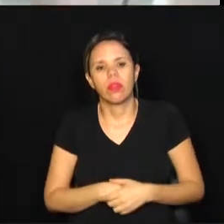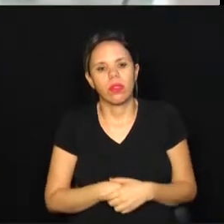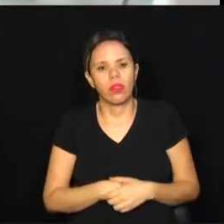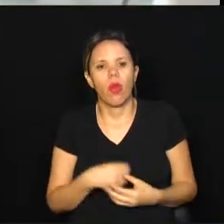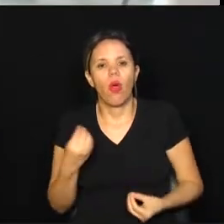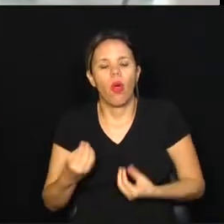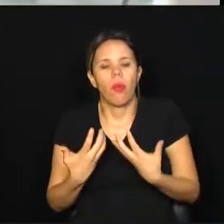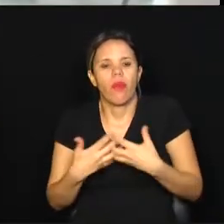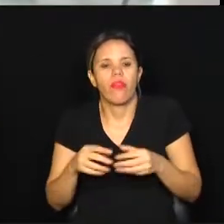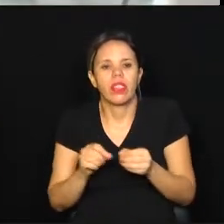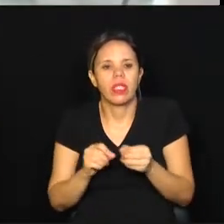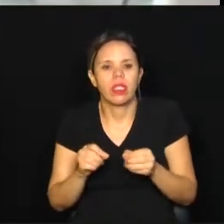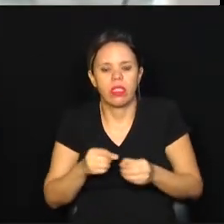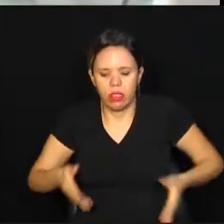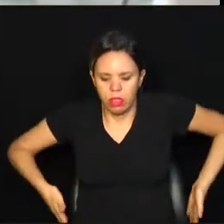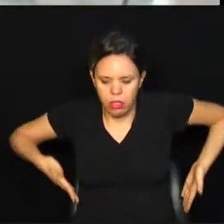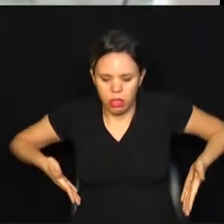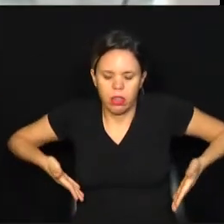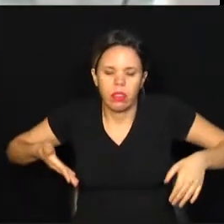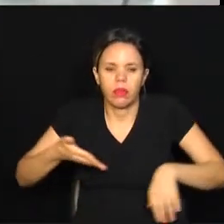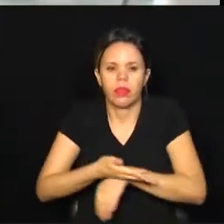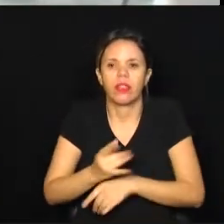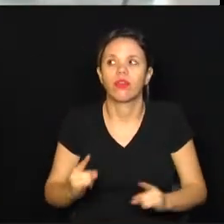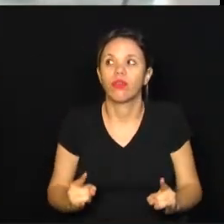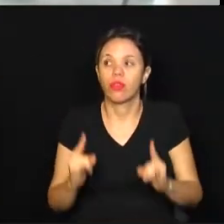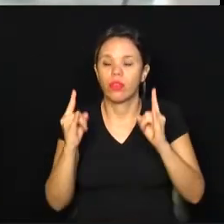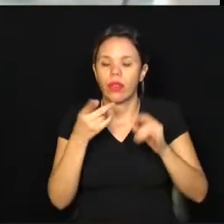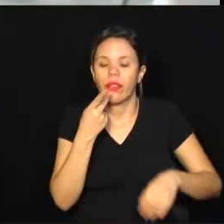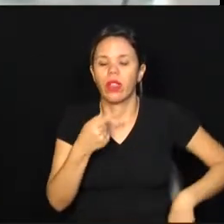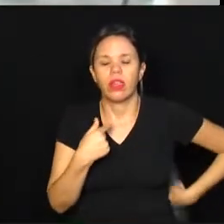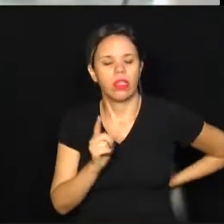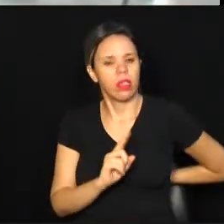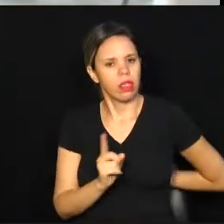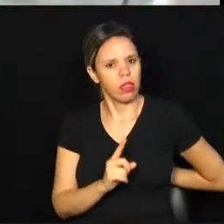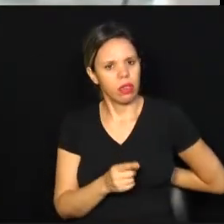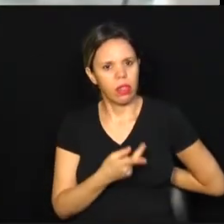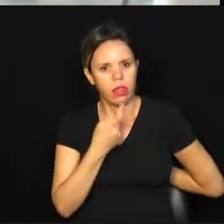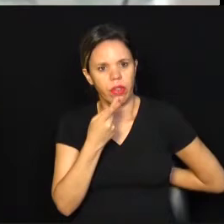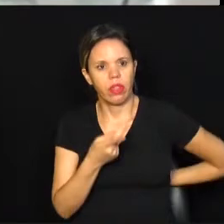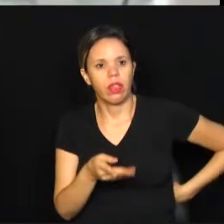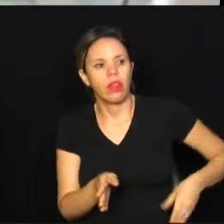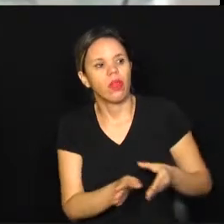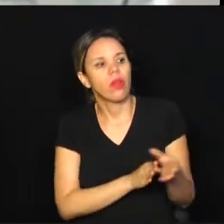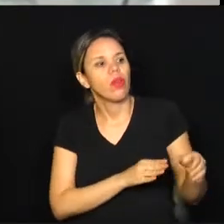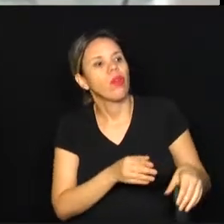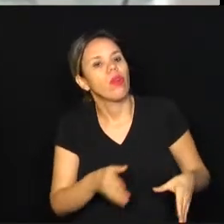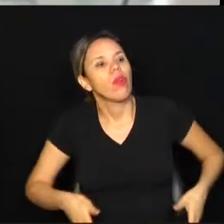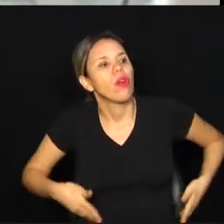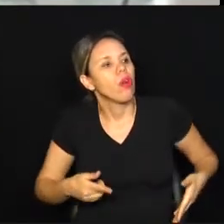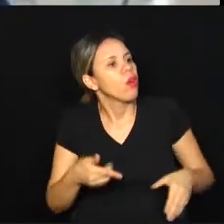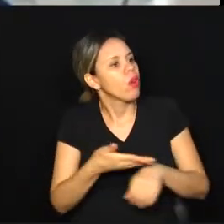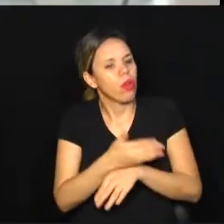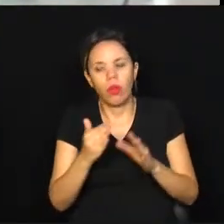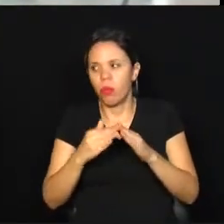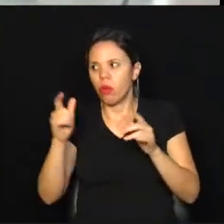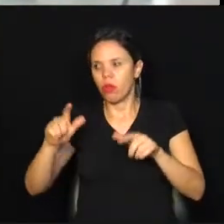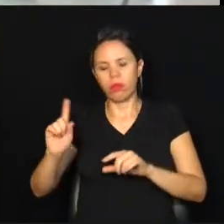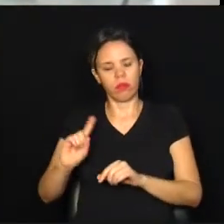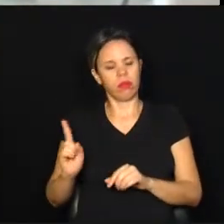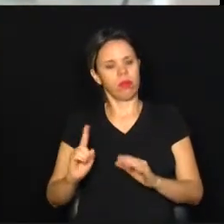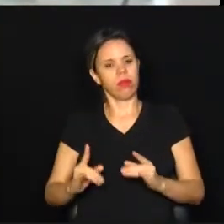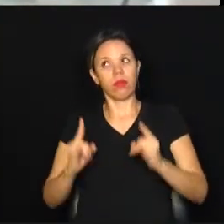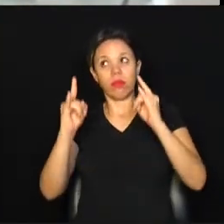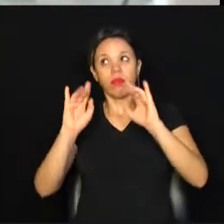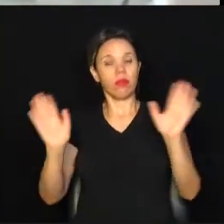que faziam um cadeirante para entrar naquele prédio, eles recomendavam que um cadeirante não morasse naquele